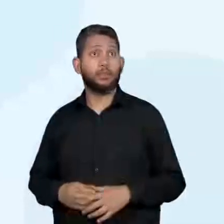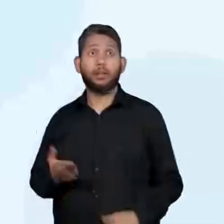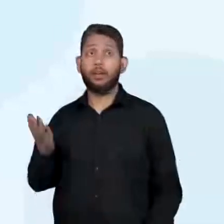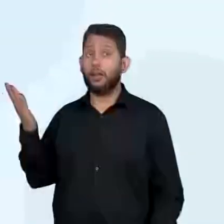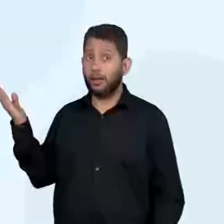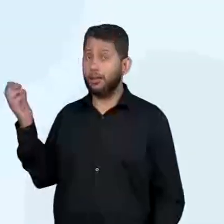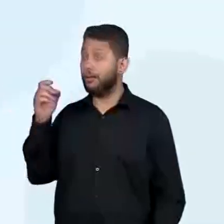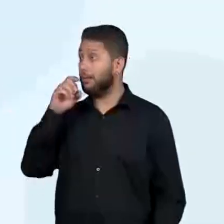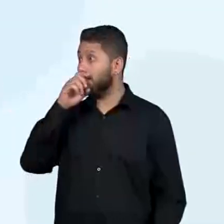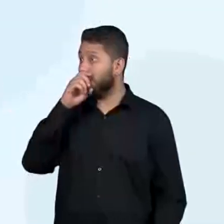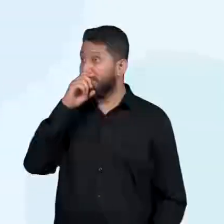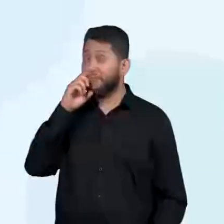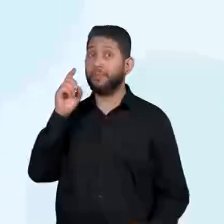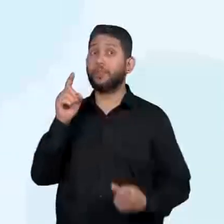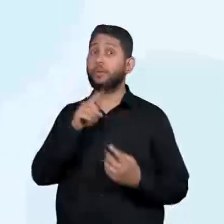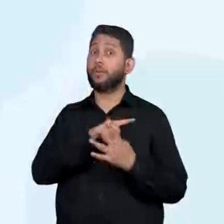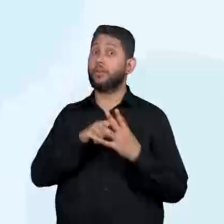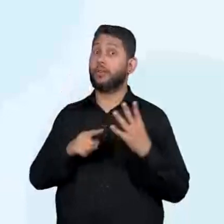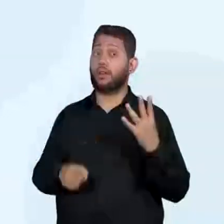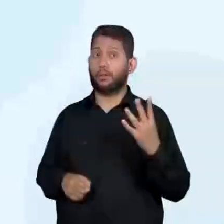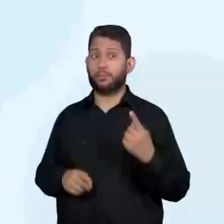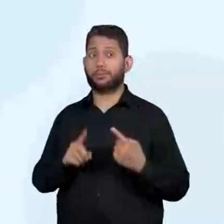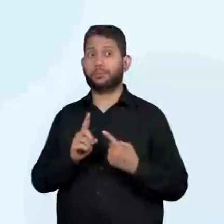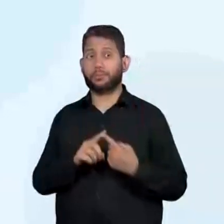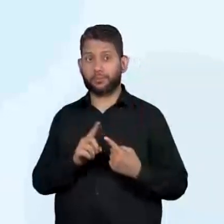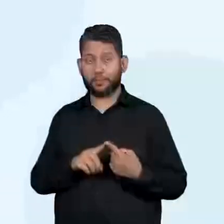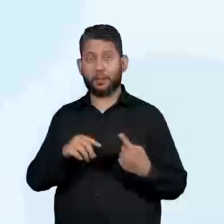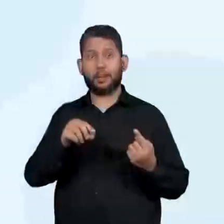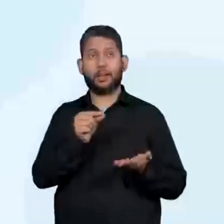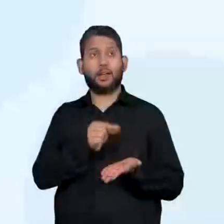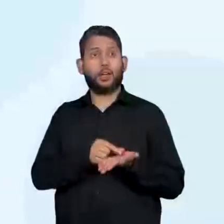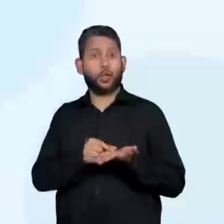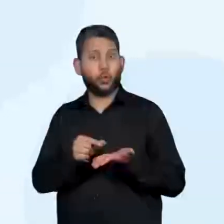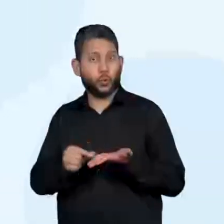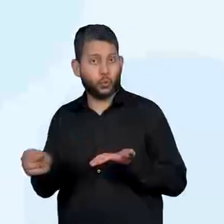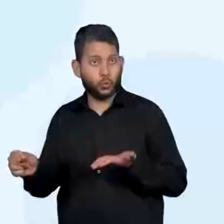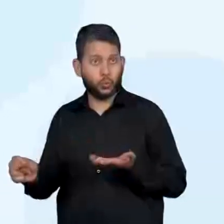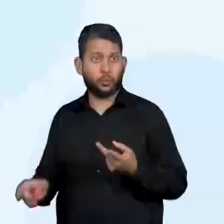aqui esses três tipos de solo. Olha, arenoso,